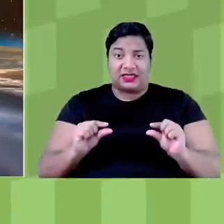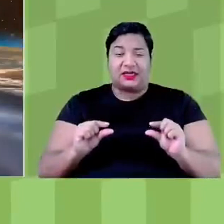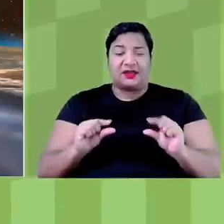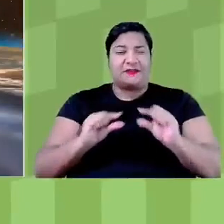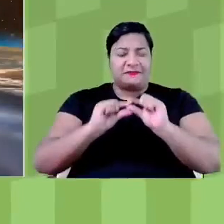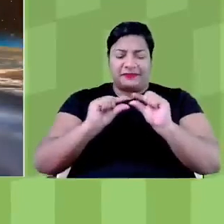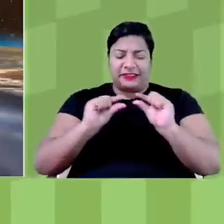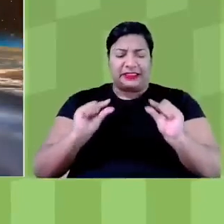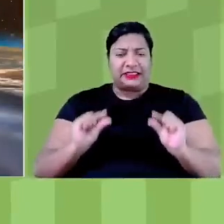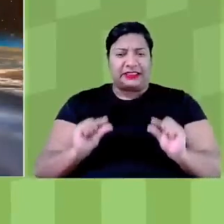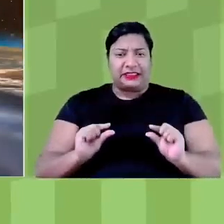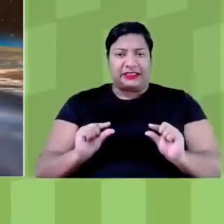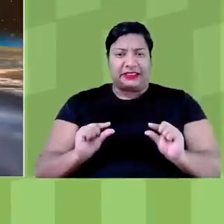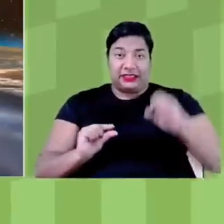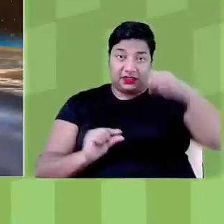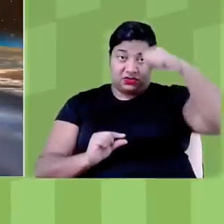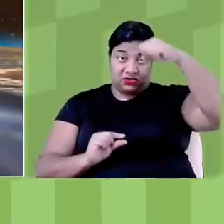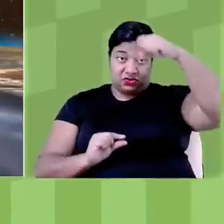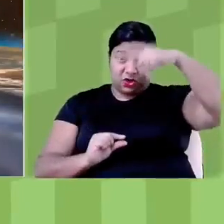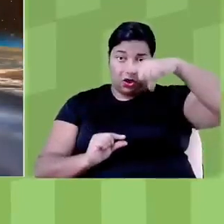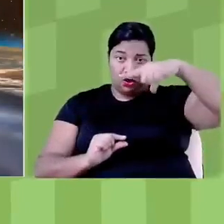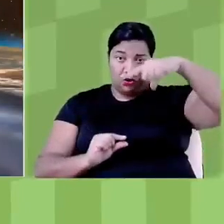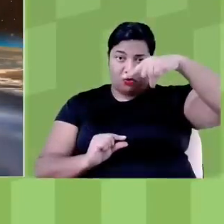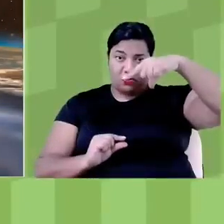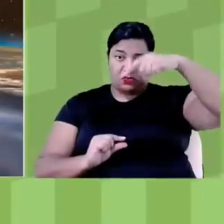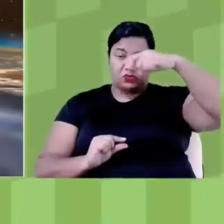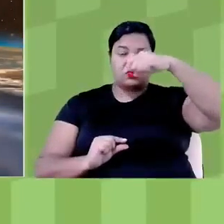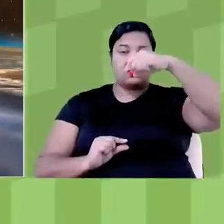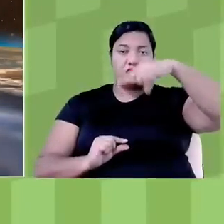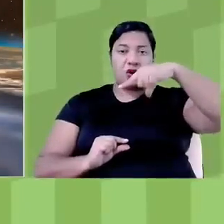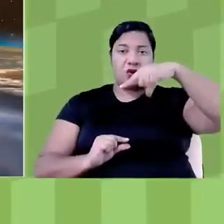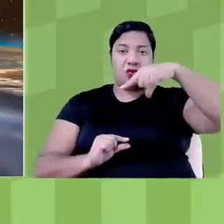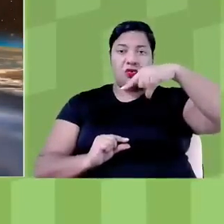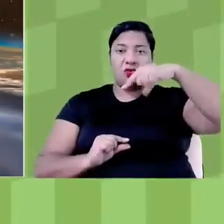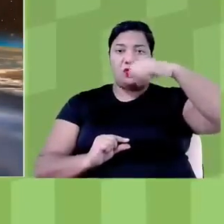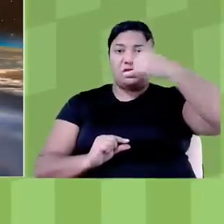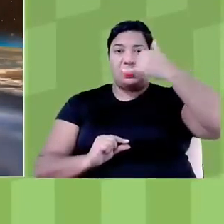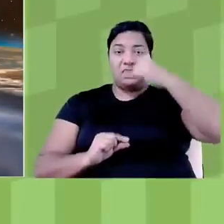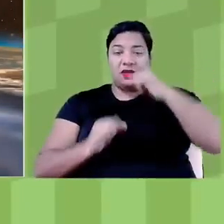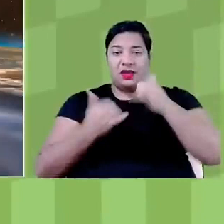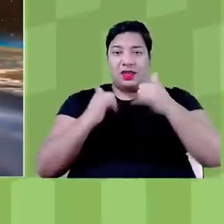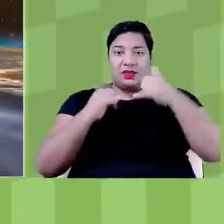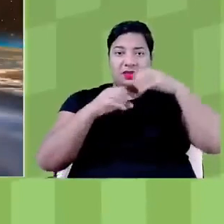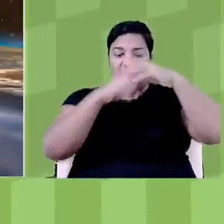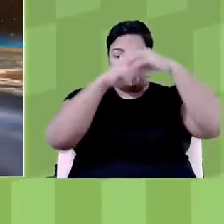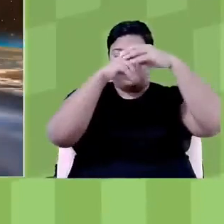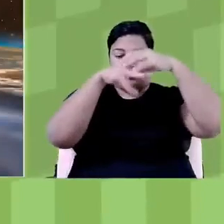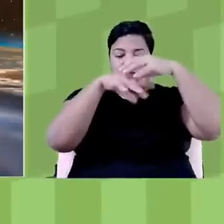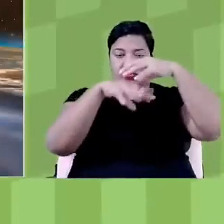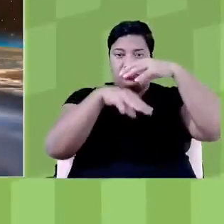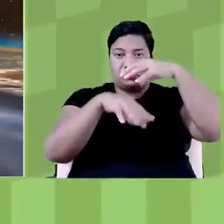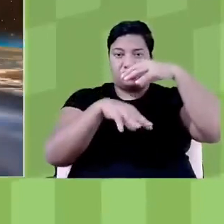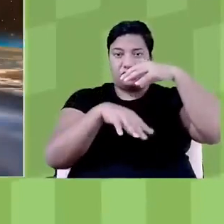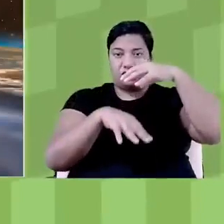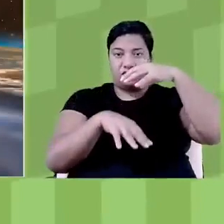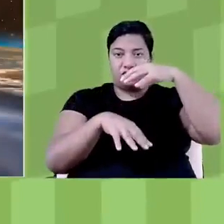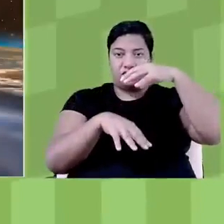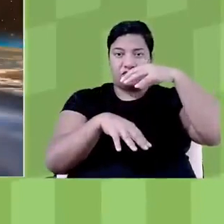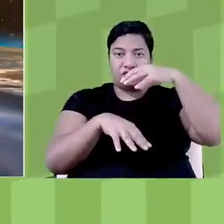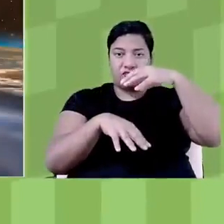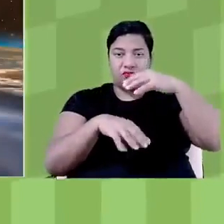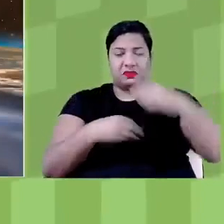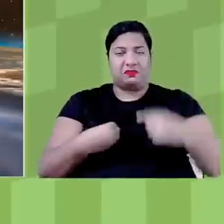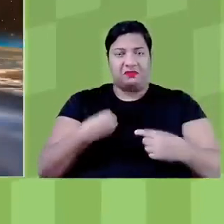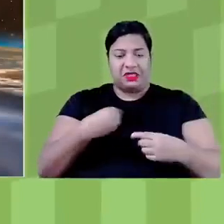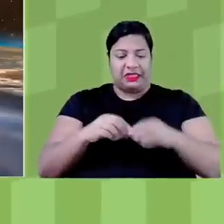E aí, o Sol, aqui no alto, emitindo a energia que chega até nós e que permitiu o desenvolvimento da